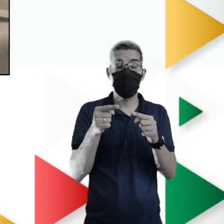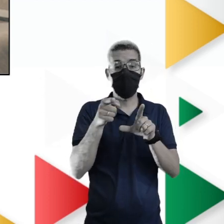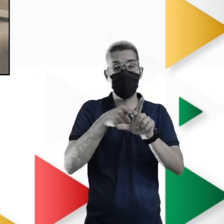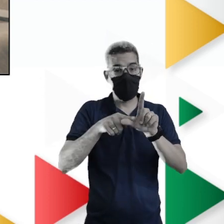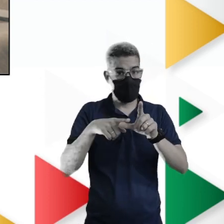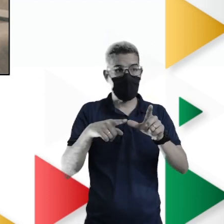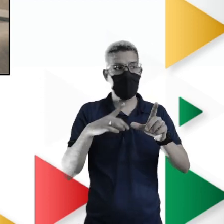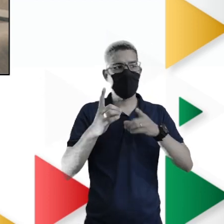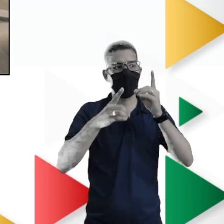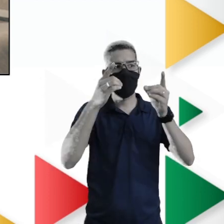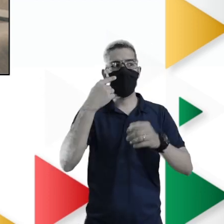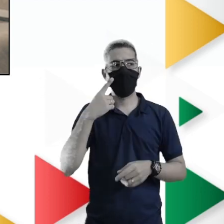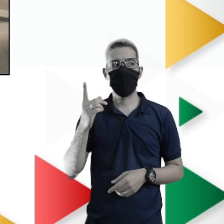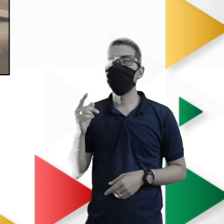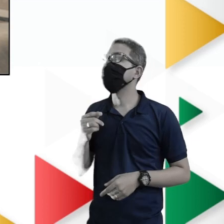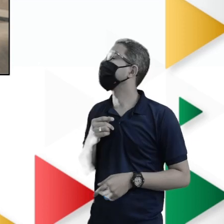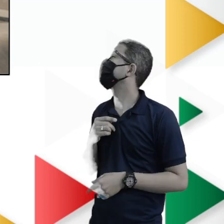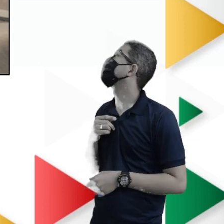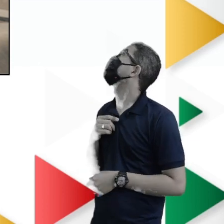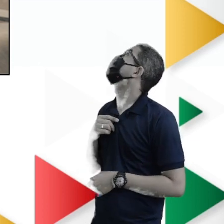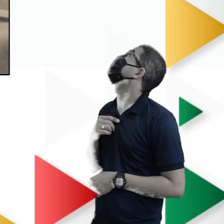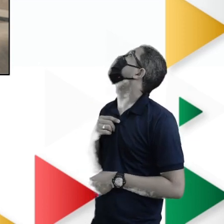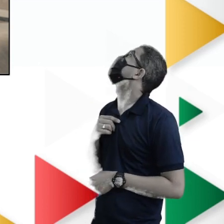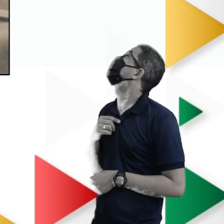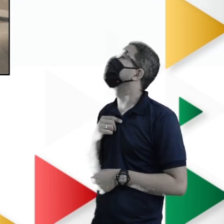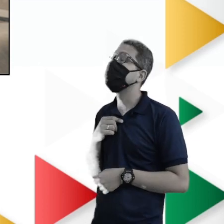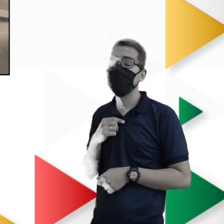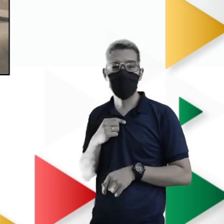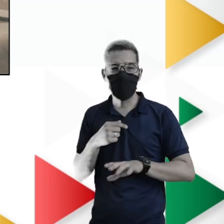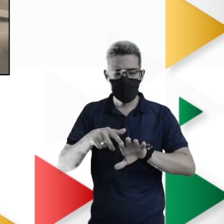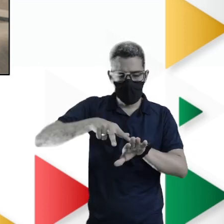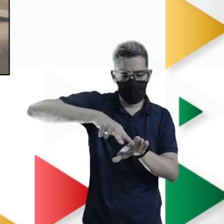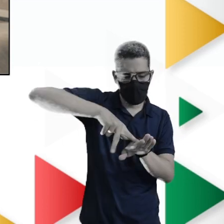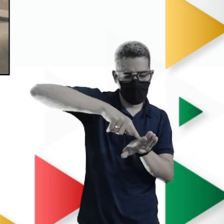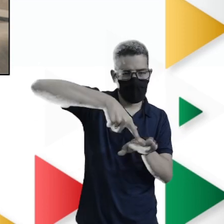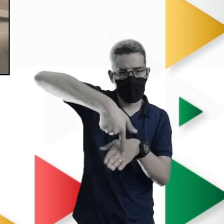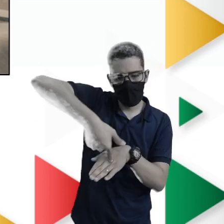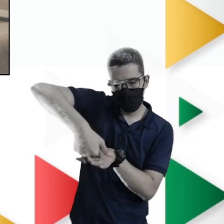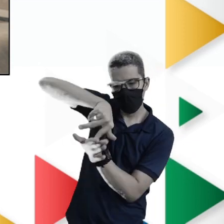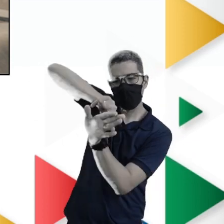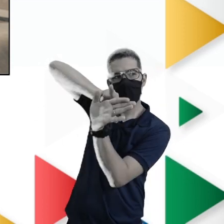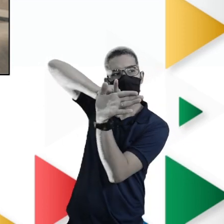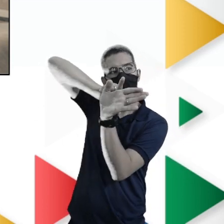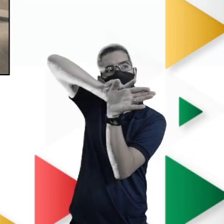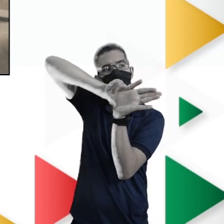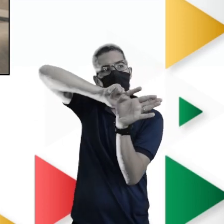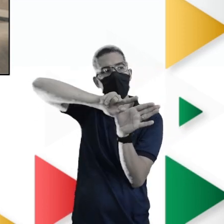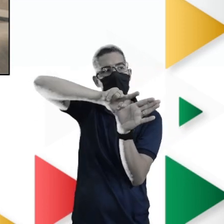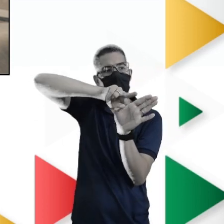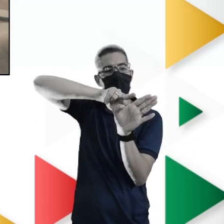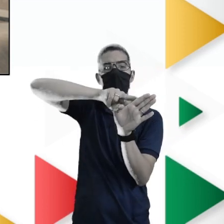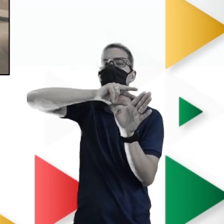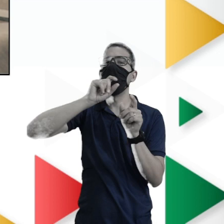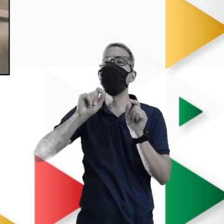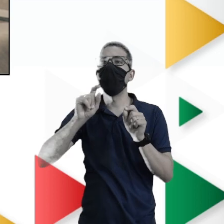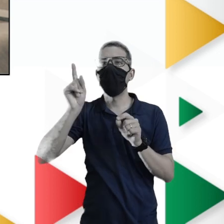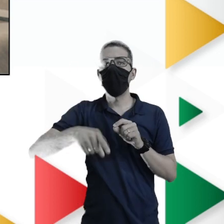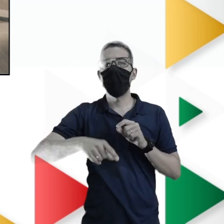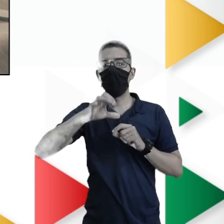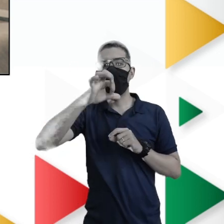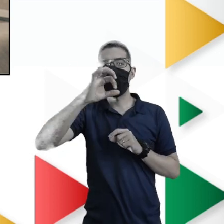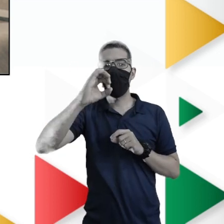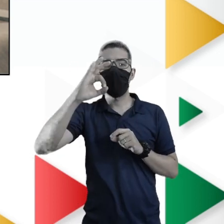que é a imagem aí, ó, trouxe para vocês um cara aí no skate que está fazendo aí uma manobra que a gente chama de 90 graus. Tá vendo aí,